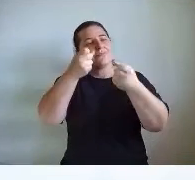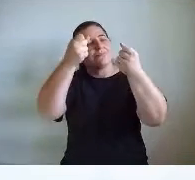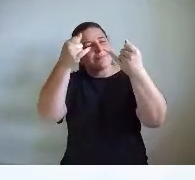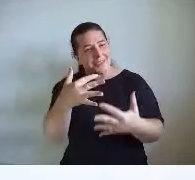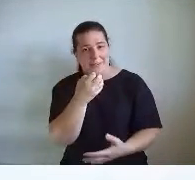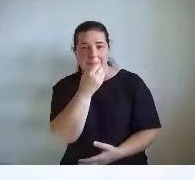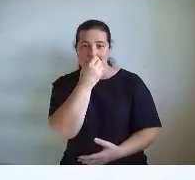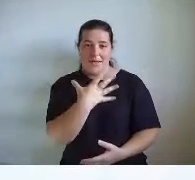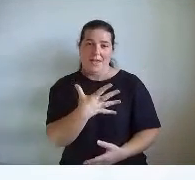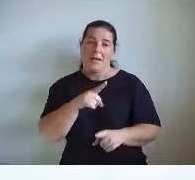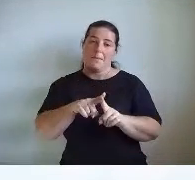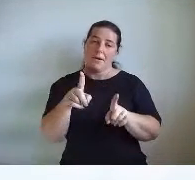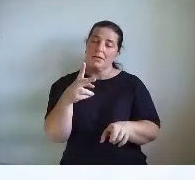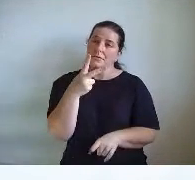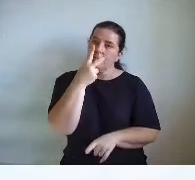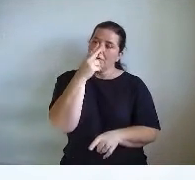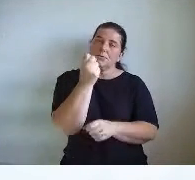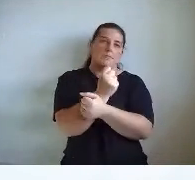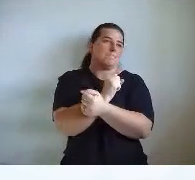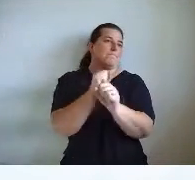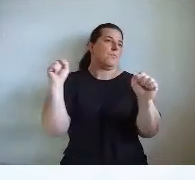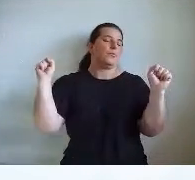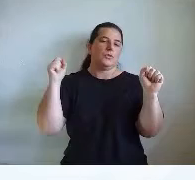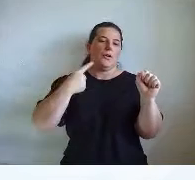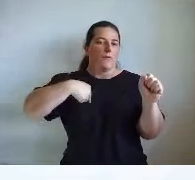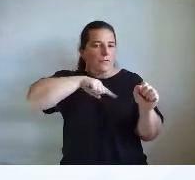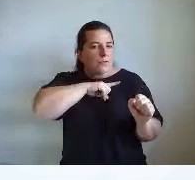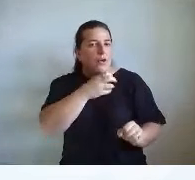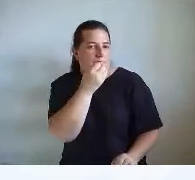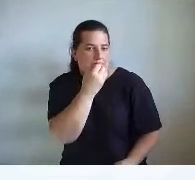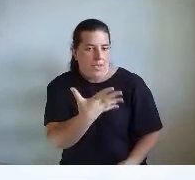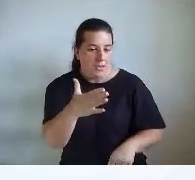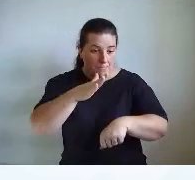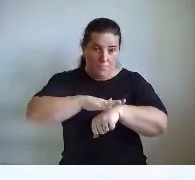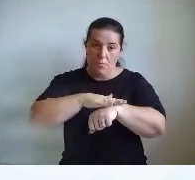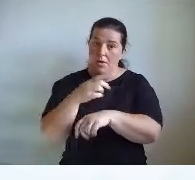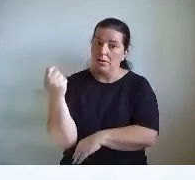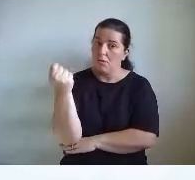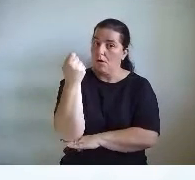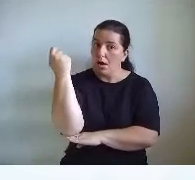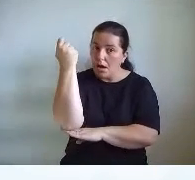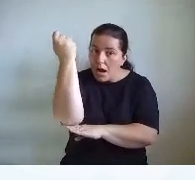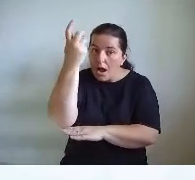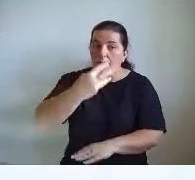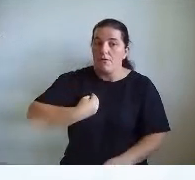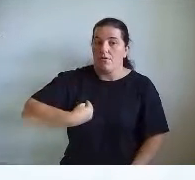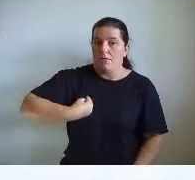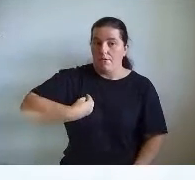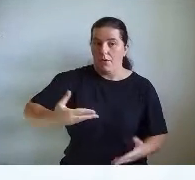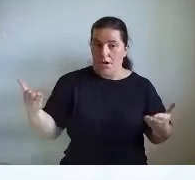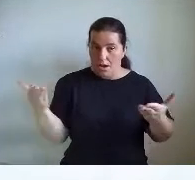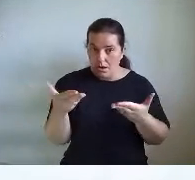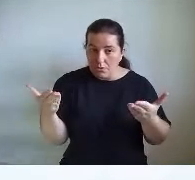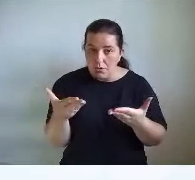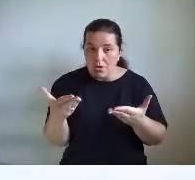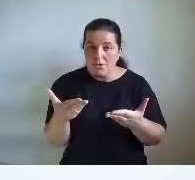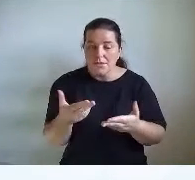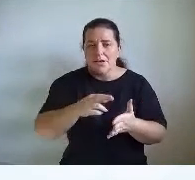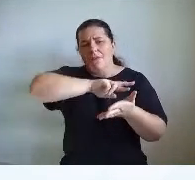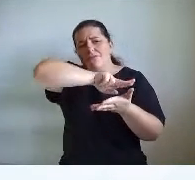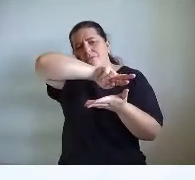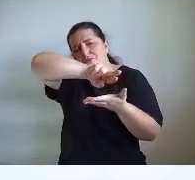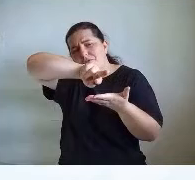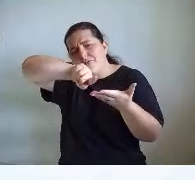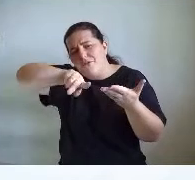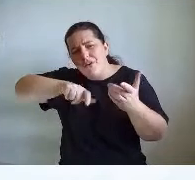bem, mas eu acho que é impossível que estejamos bem num momento tão grave como o que vivemos, né? Tantas pessoas